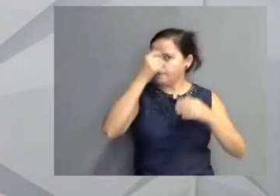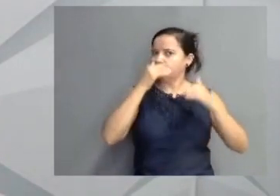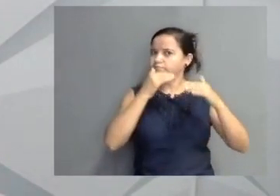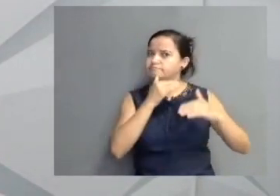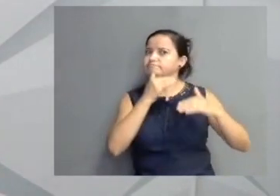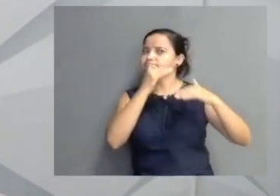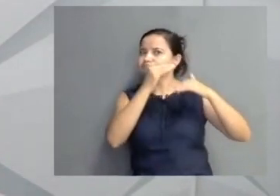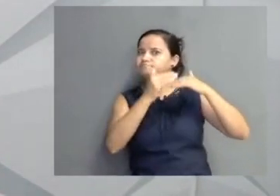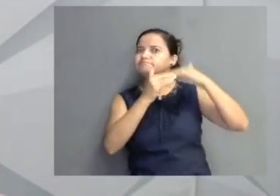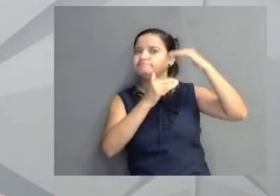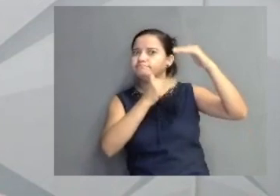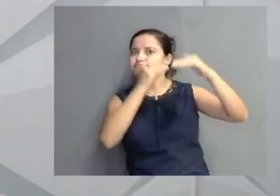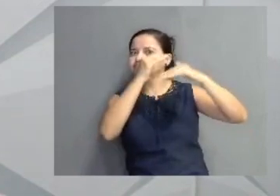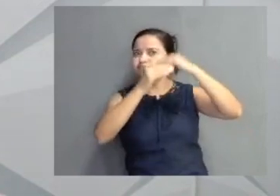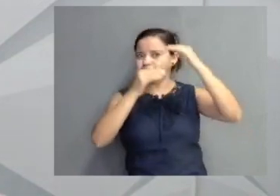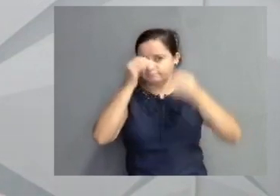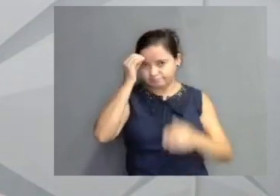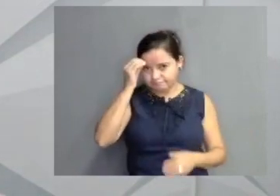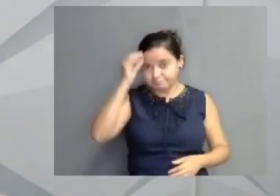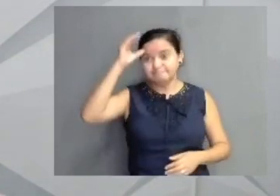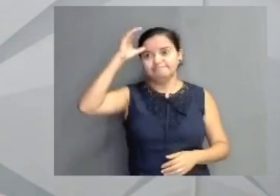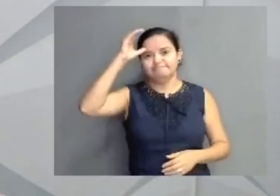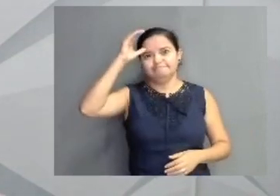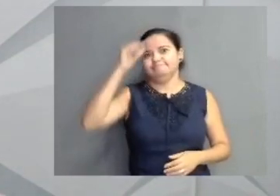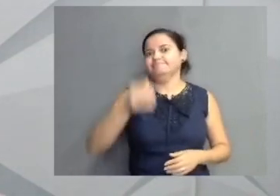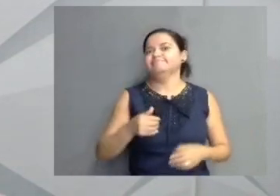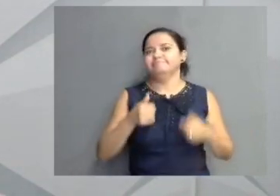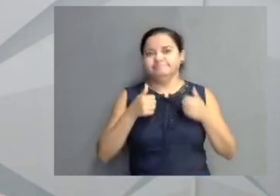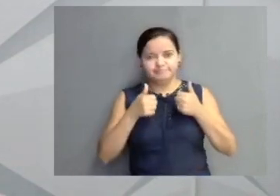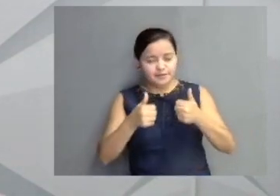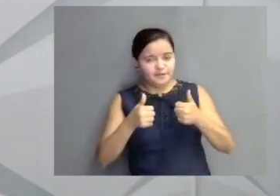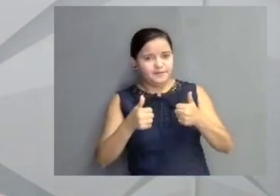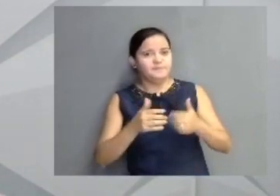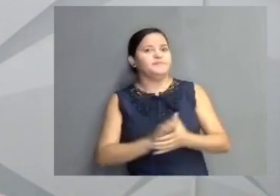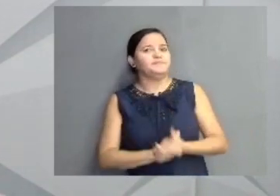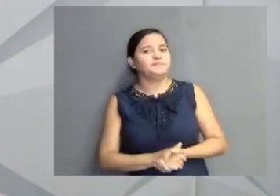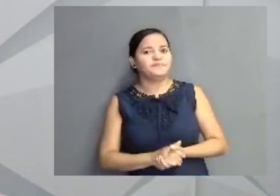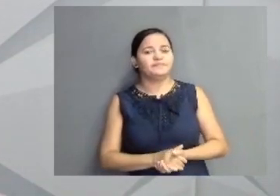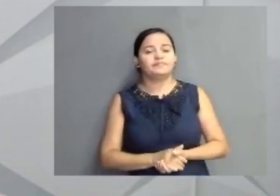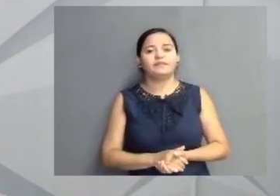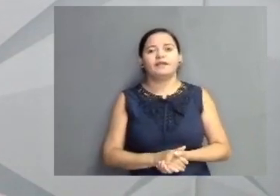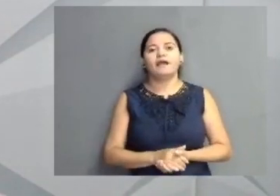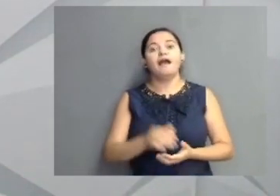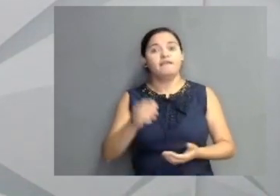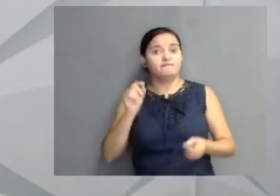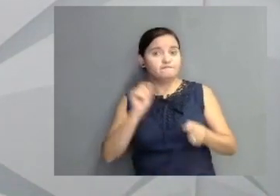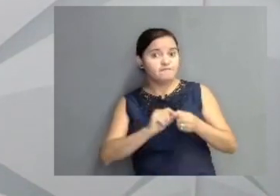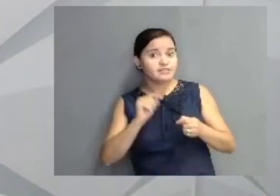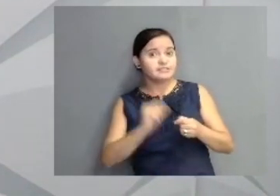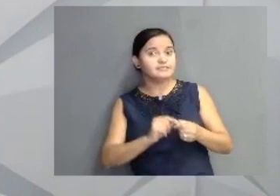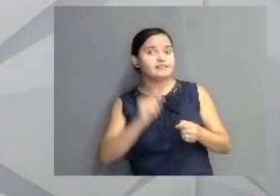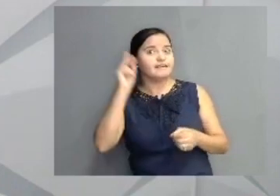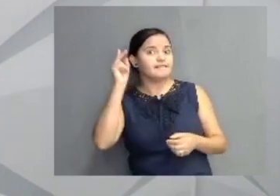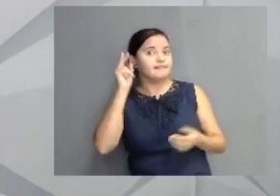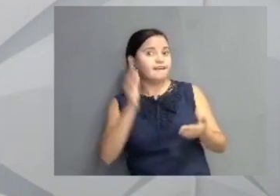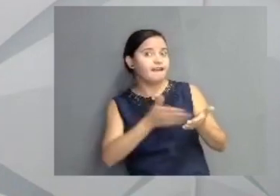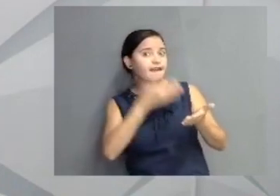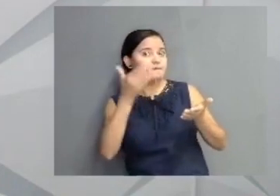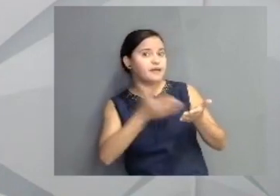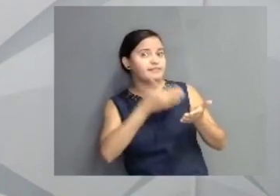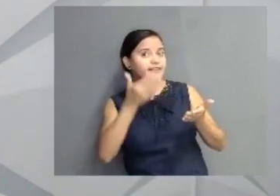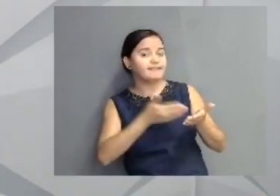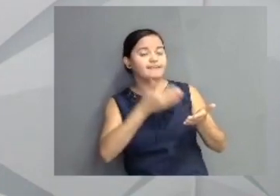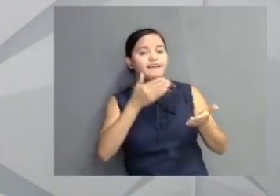aprendizagem, melhor dizendo. Então, revisar esse material, essas anotações, vai lhe ajudar,